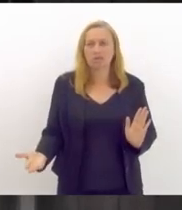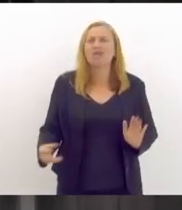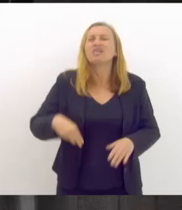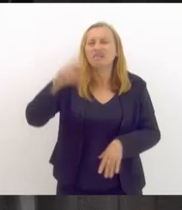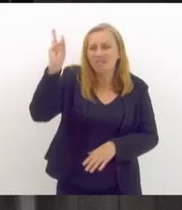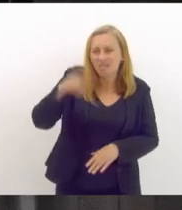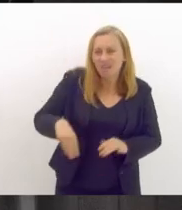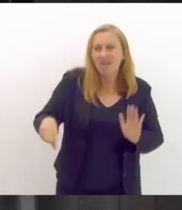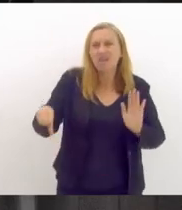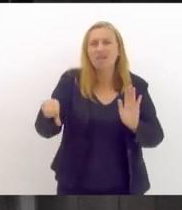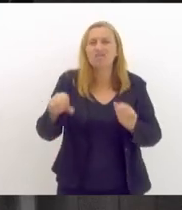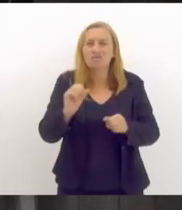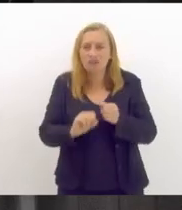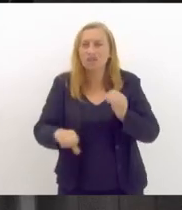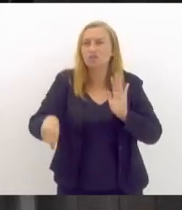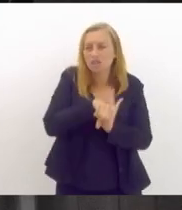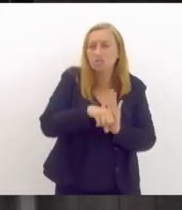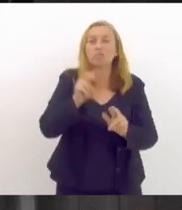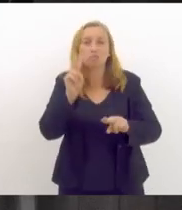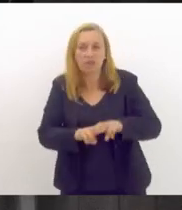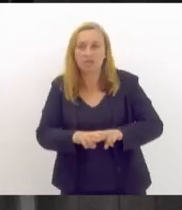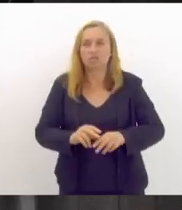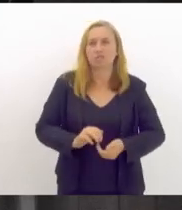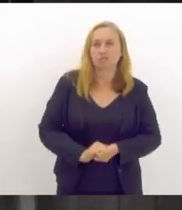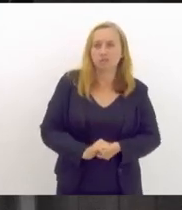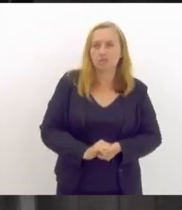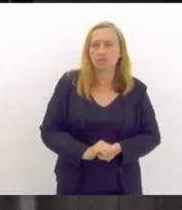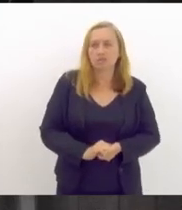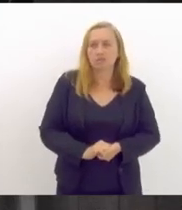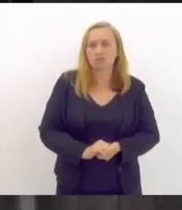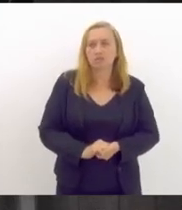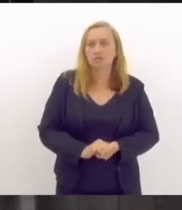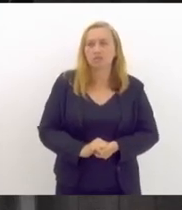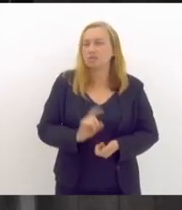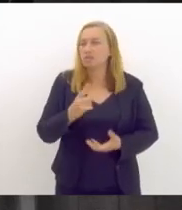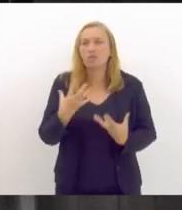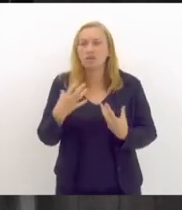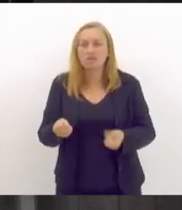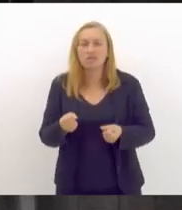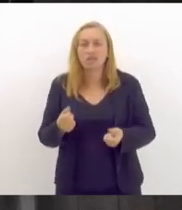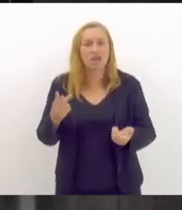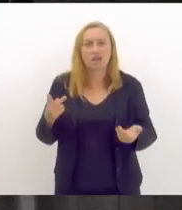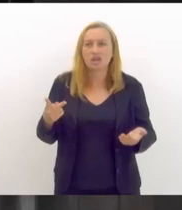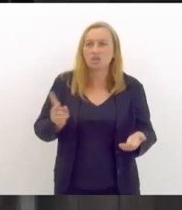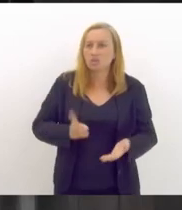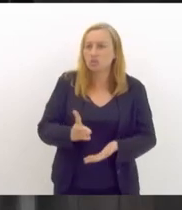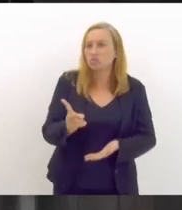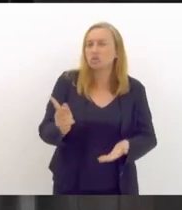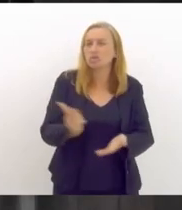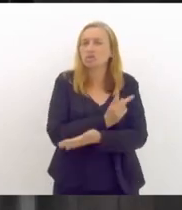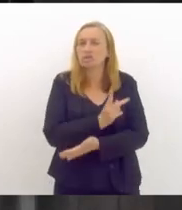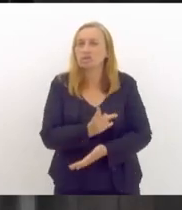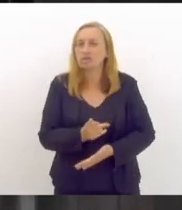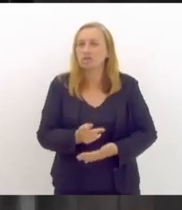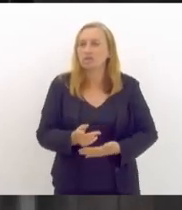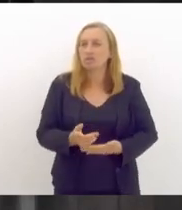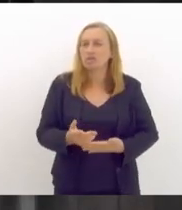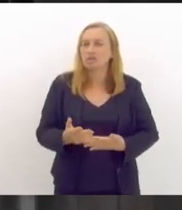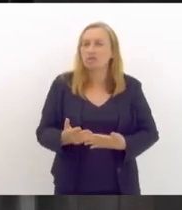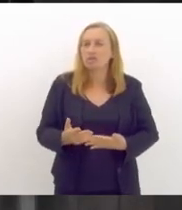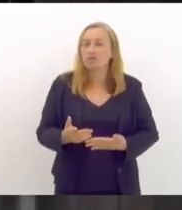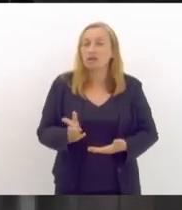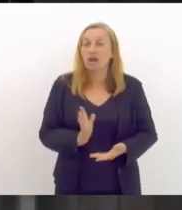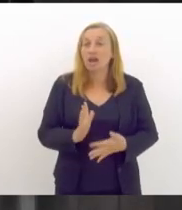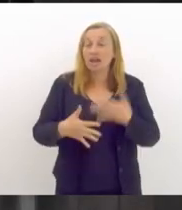Quem comete crime tem que ser preso e inadmissível que isso continue acontecendo prazer de votar